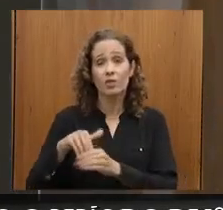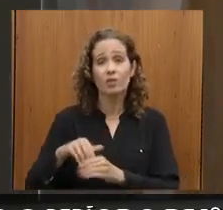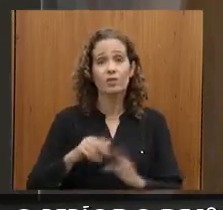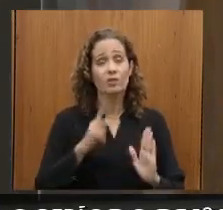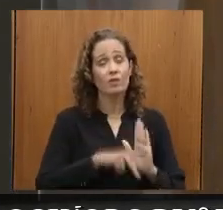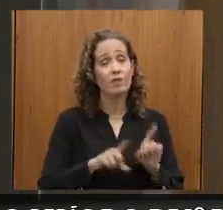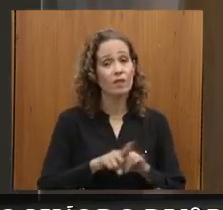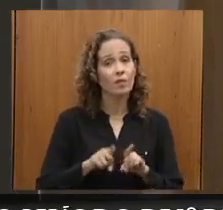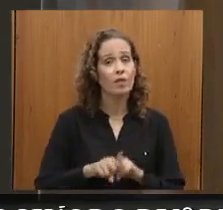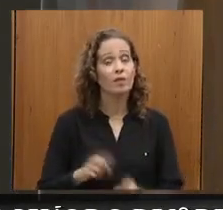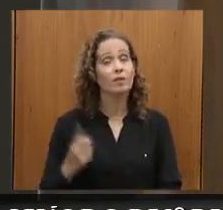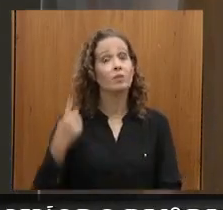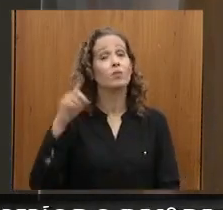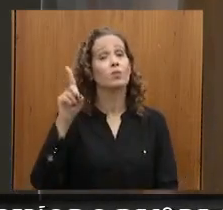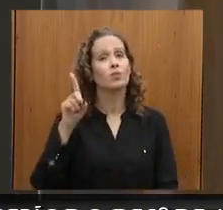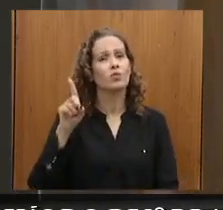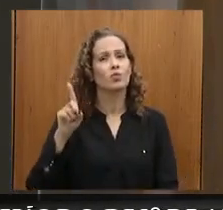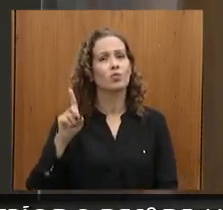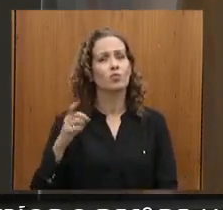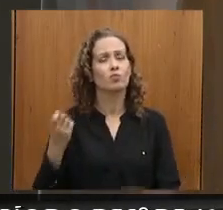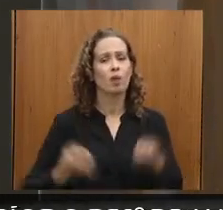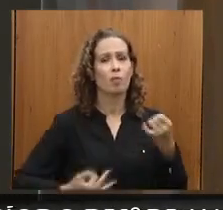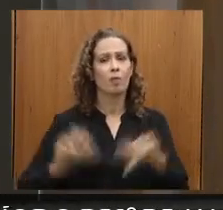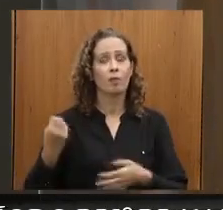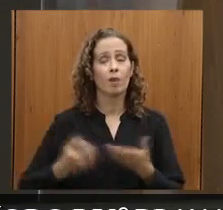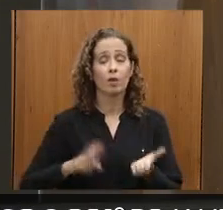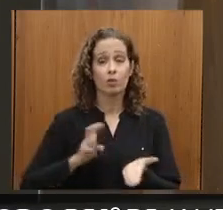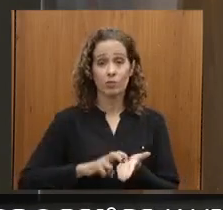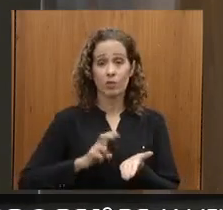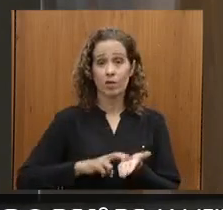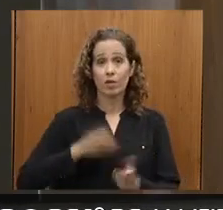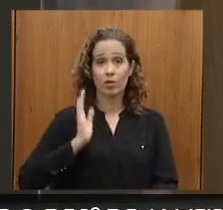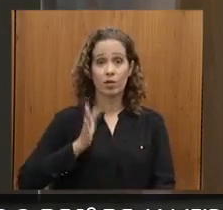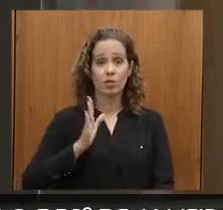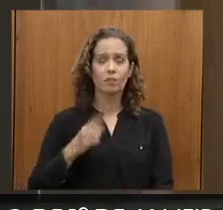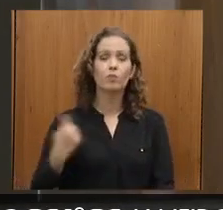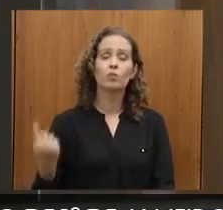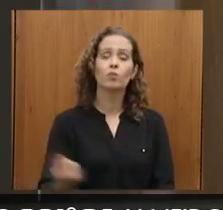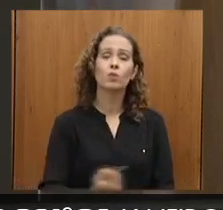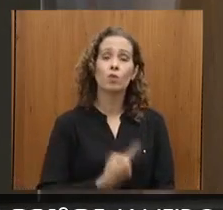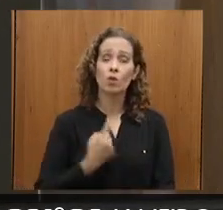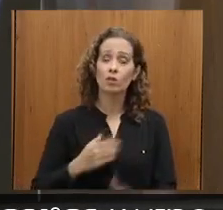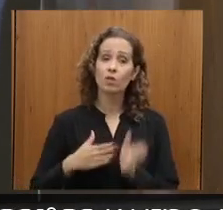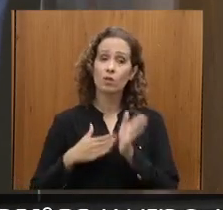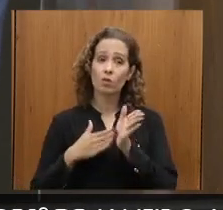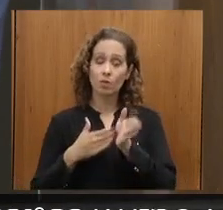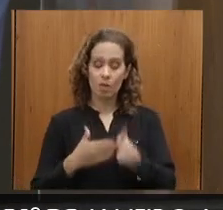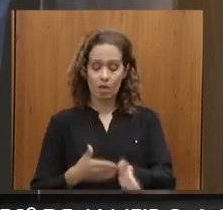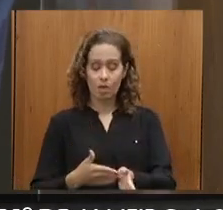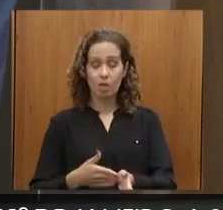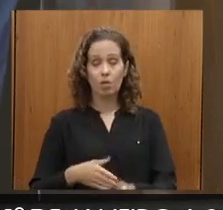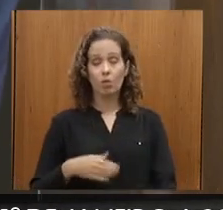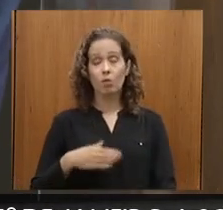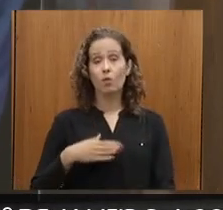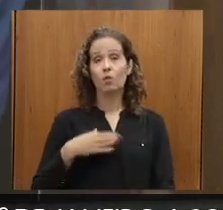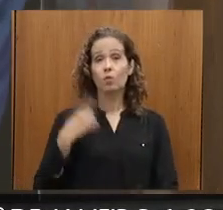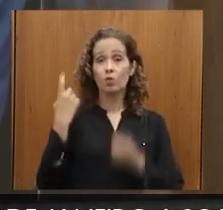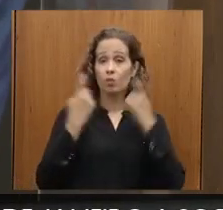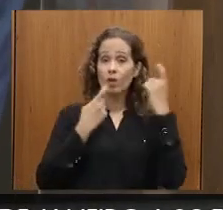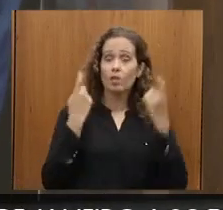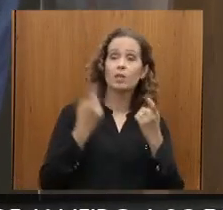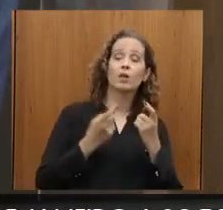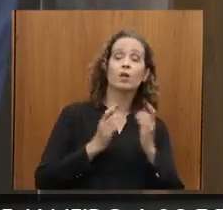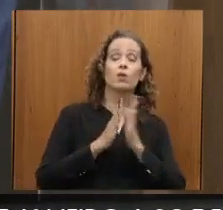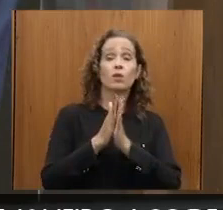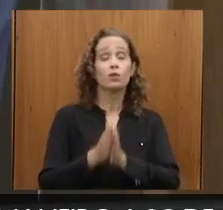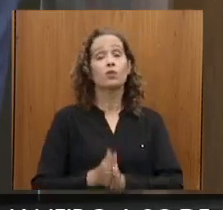última questão, secretário Igor, eu já fiz hoje pela manhã, nós estamos acompanhando, assim, com muita preocupação, o Vale do Jequitinhon e do